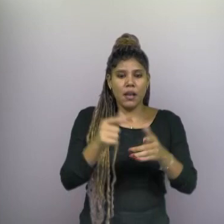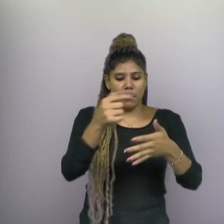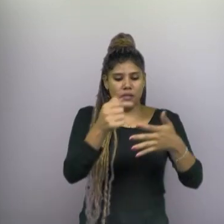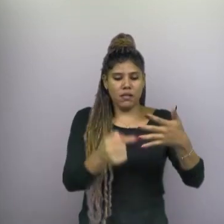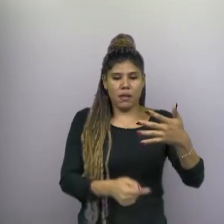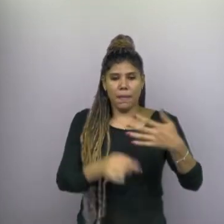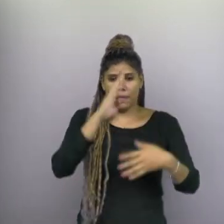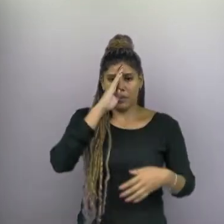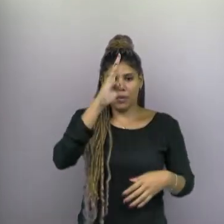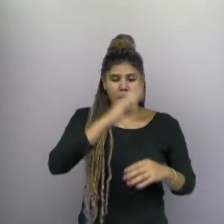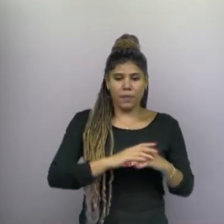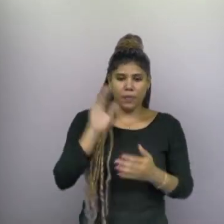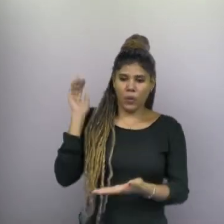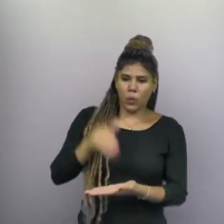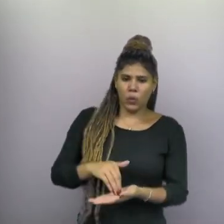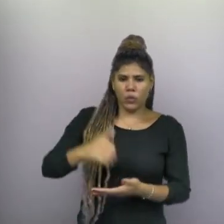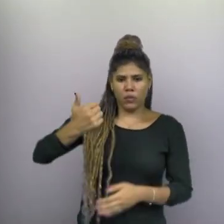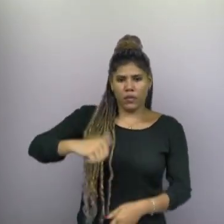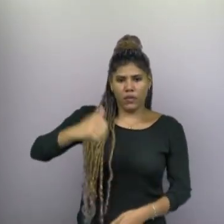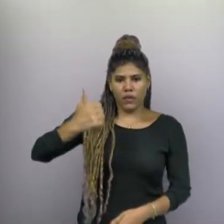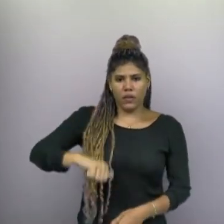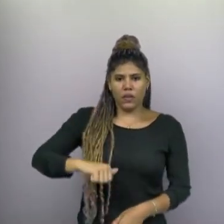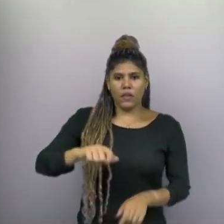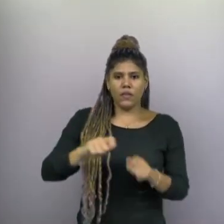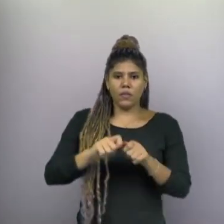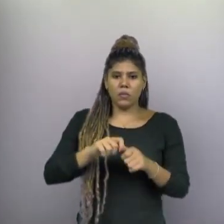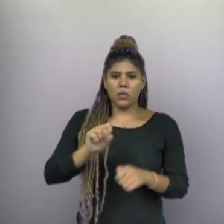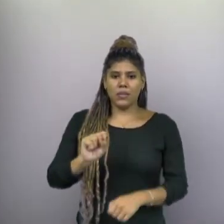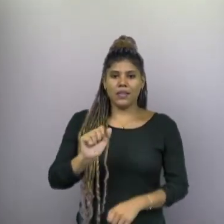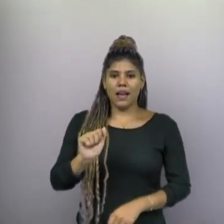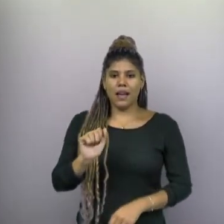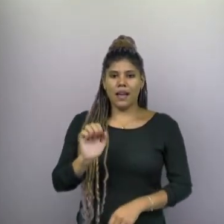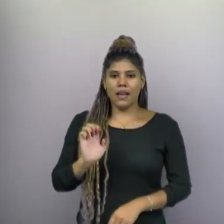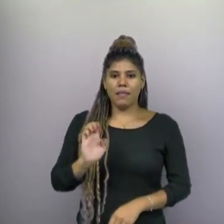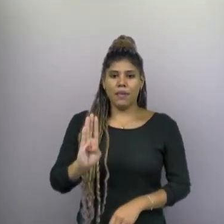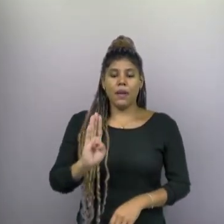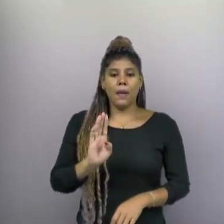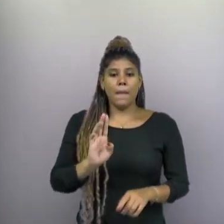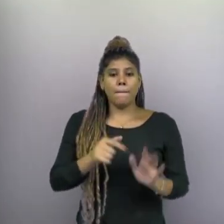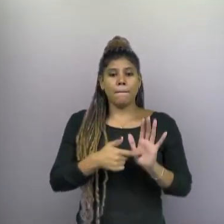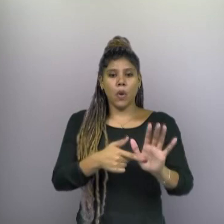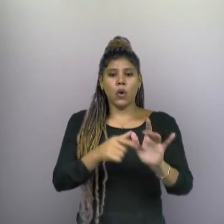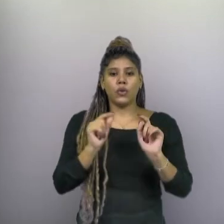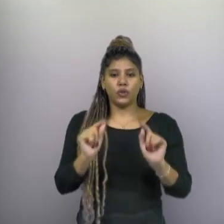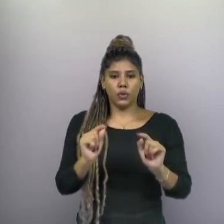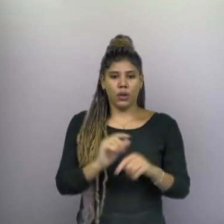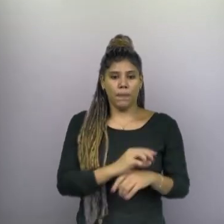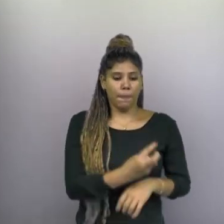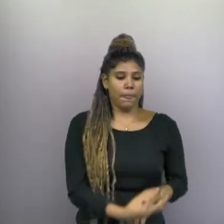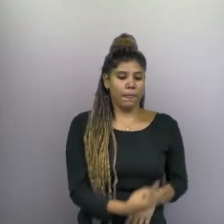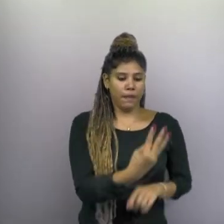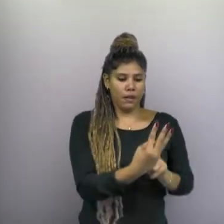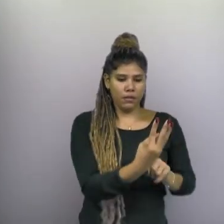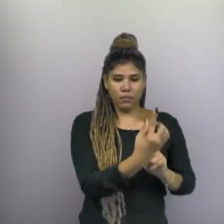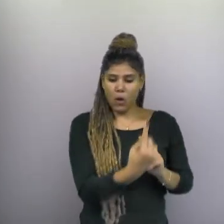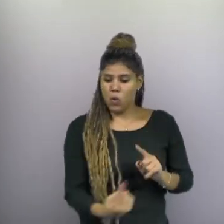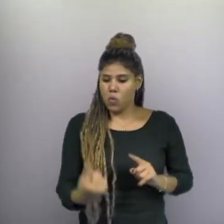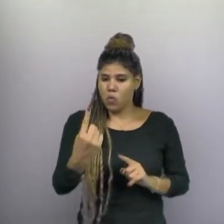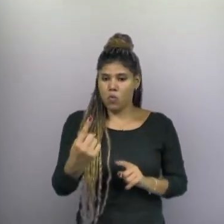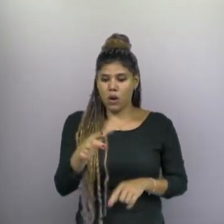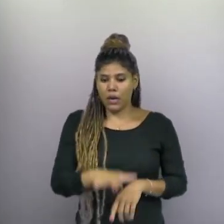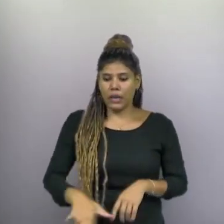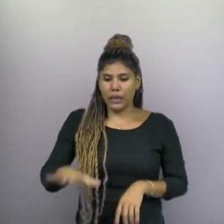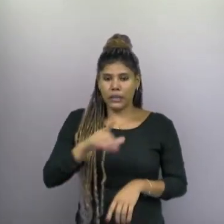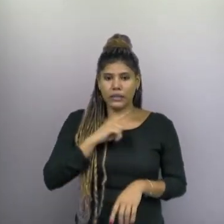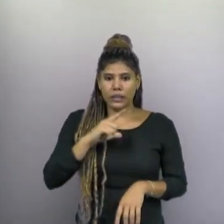última avaliação feita pelo SAEB mostra que apenas uma a cada 3 crianças são alfabetizadas